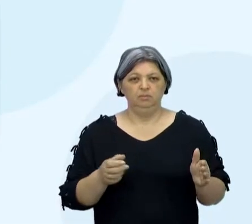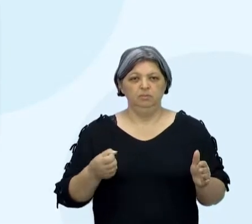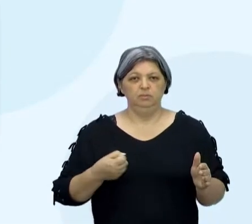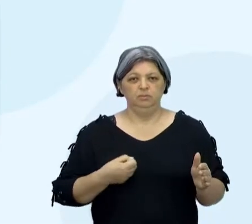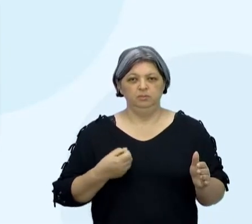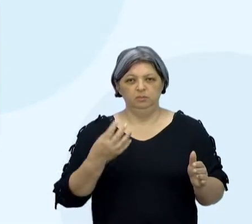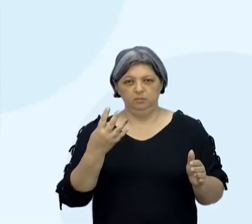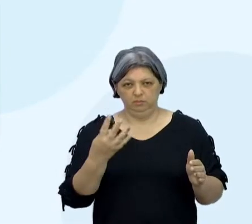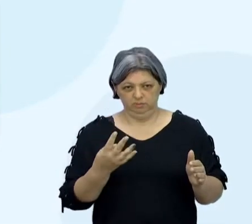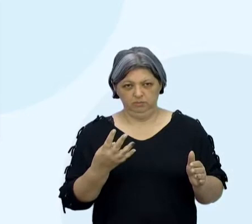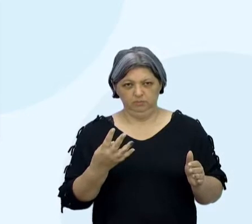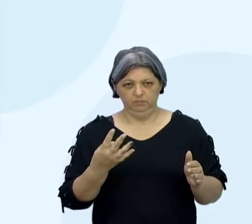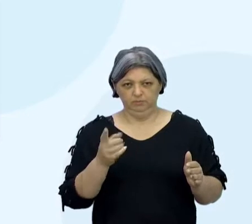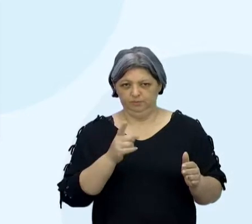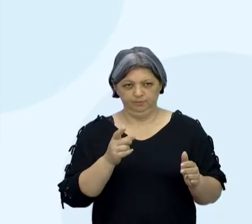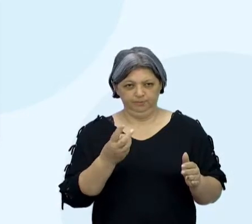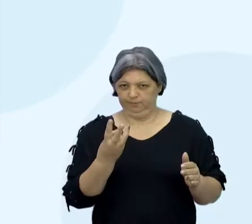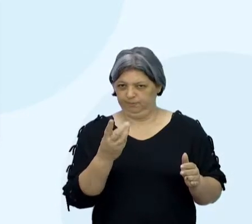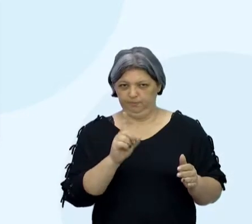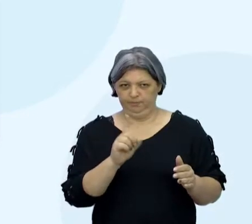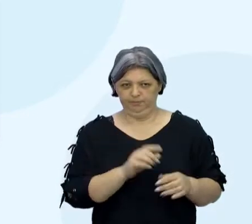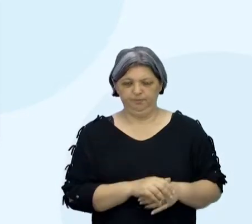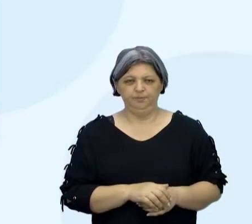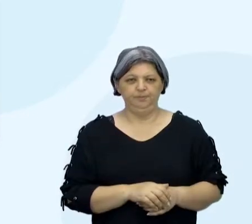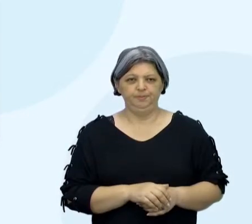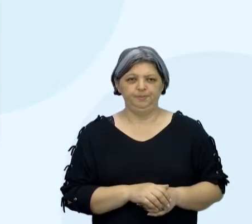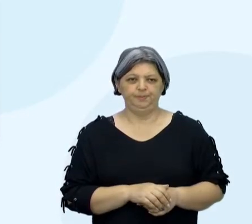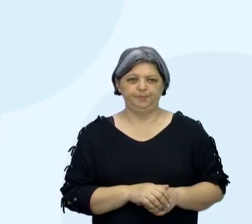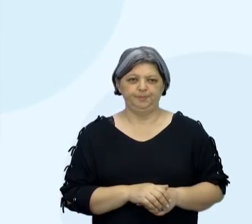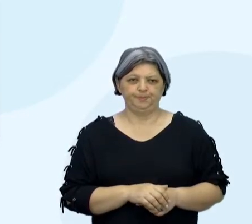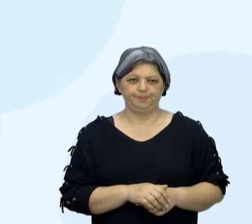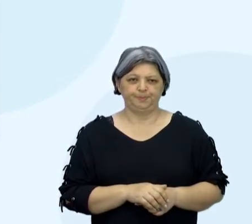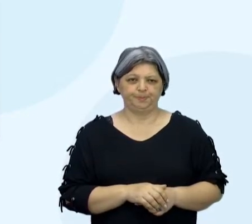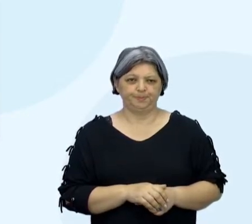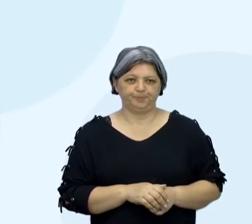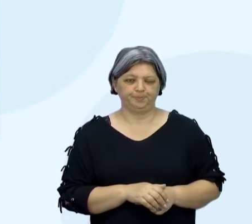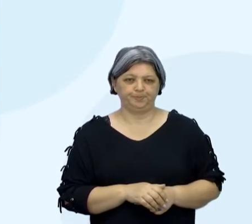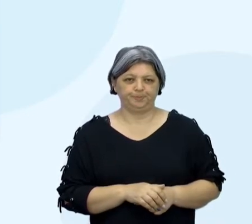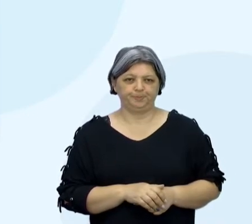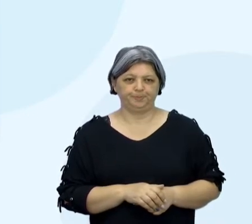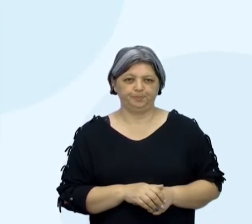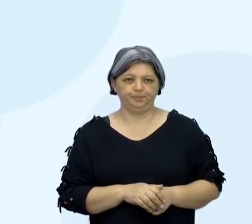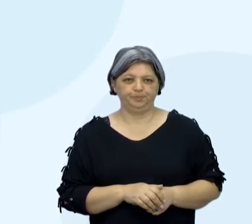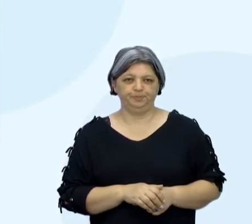gente? Ignora esse 3 aqui, é um 4. Deixa eu até pegar a caneta.